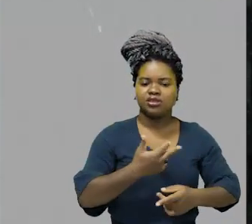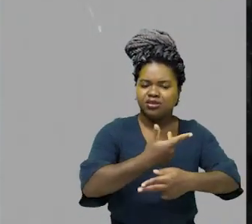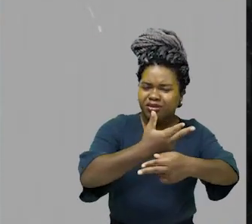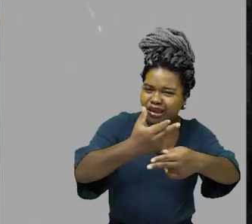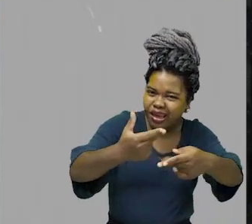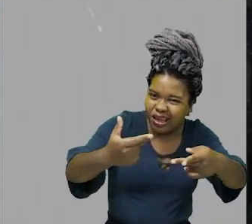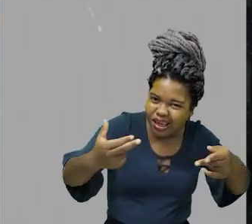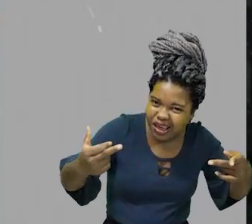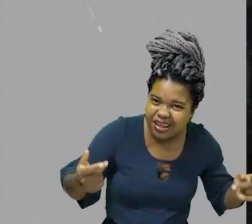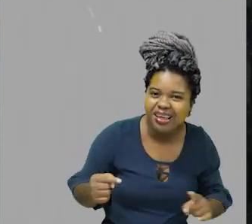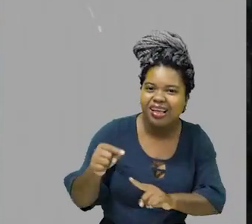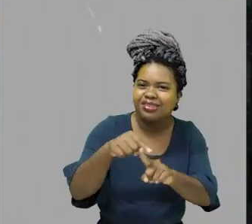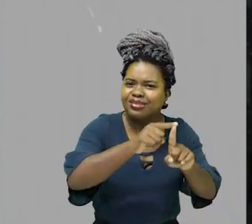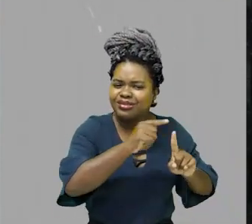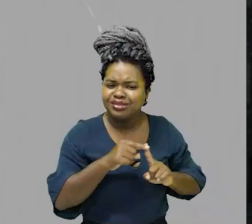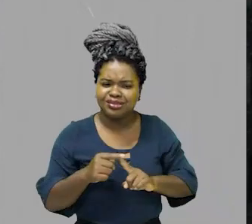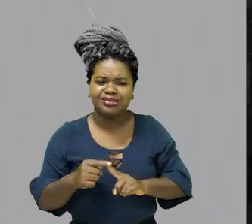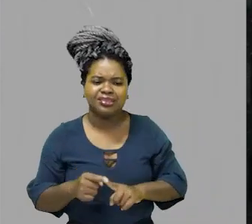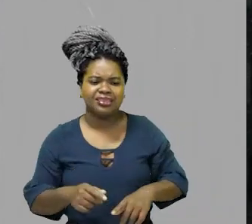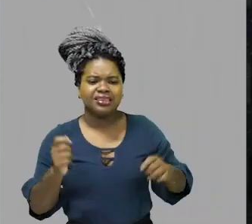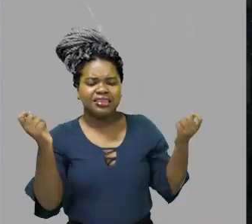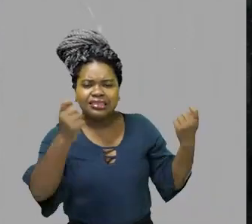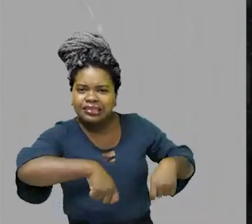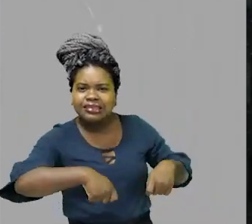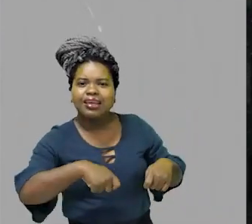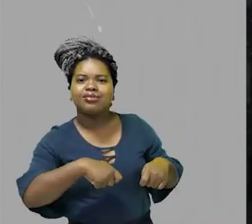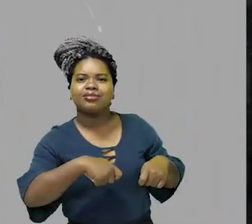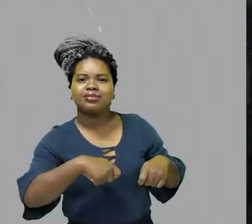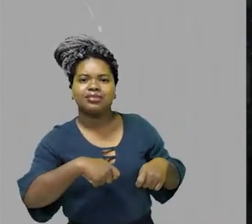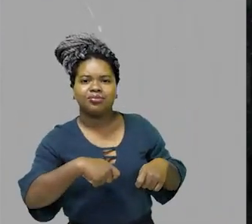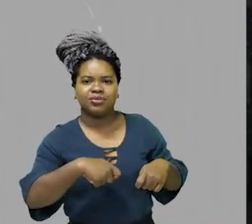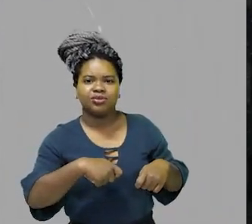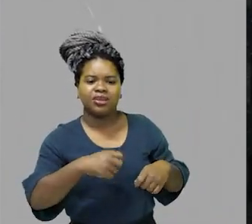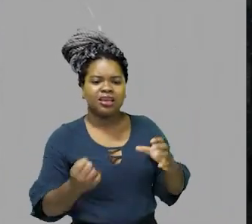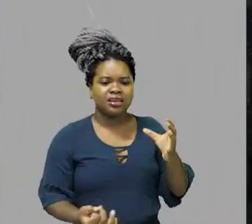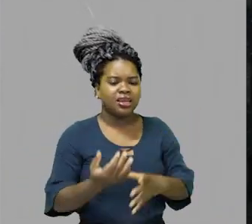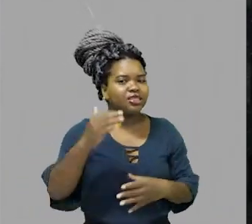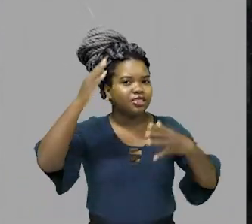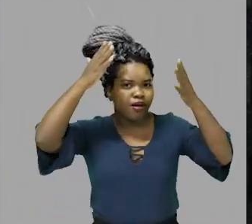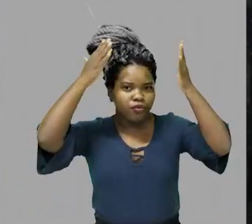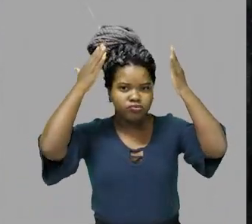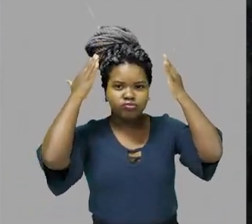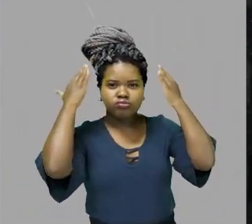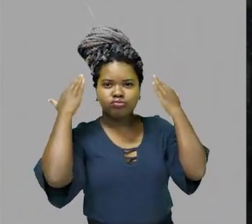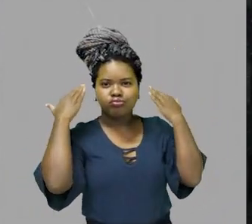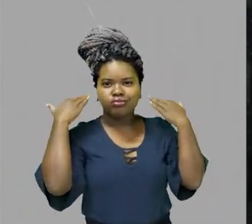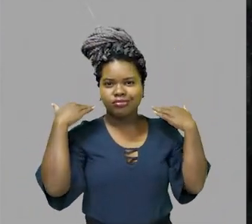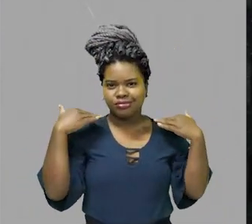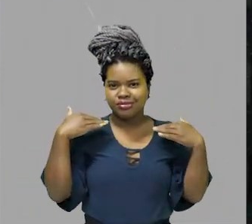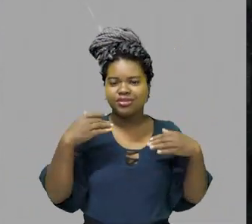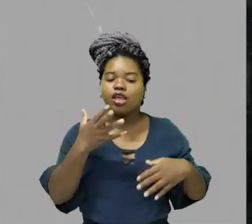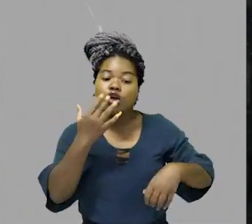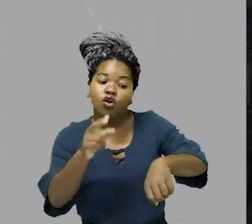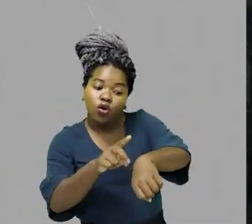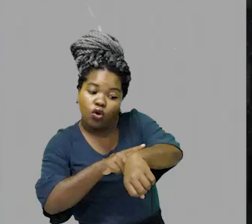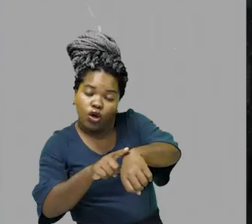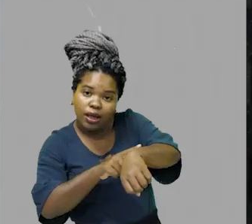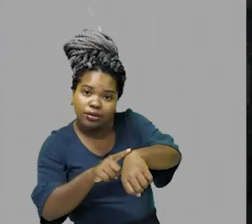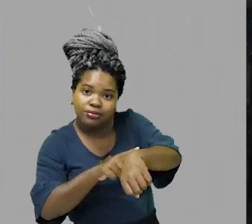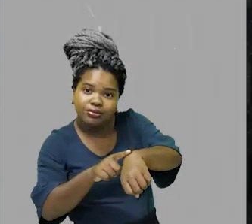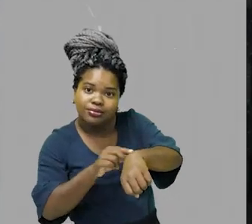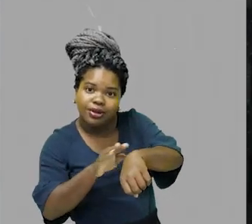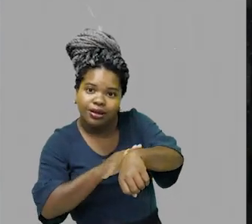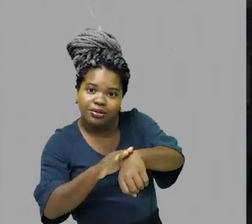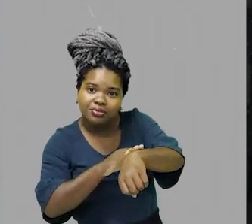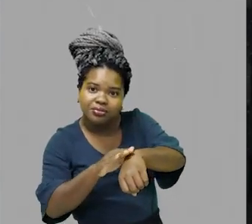sangue, proteína que promove o formato dos nossos cabelos, né, a cor da nossa pele, são proteínas que